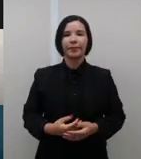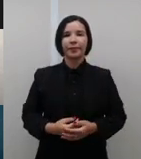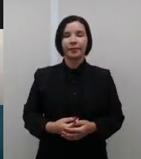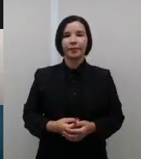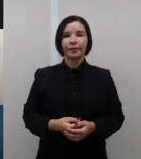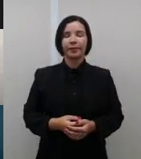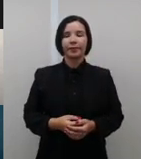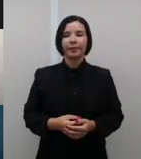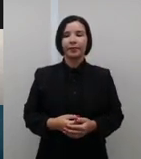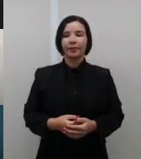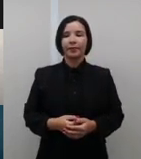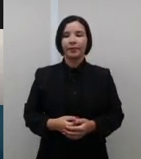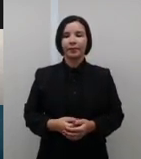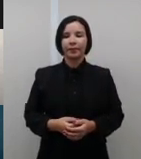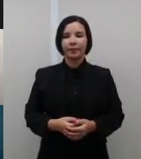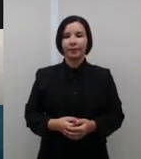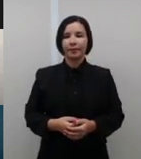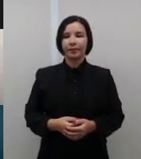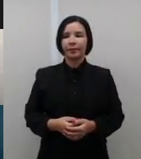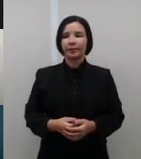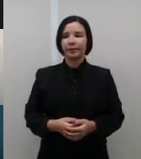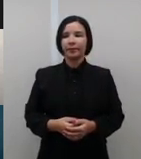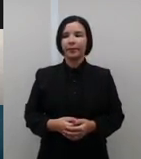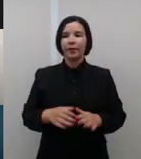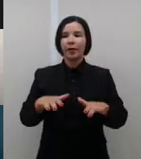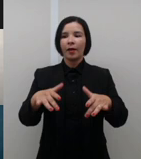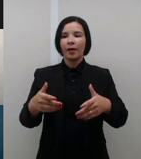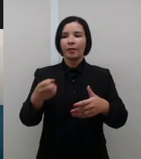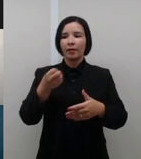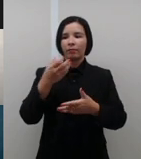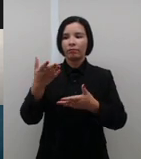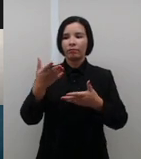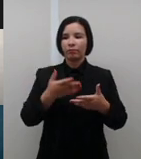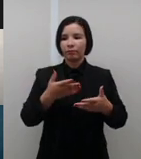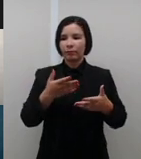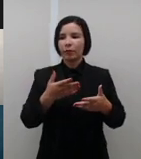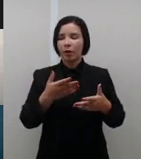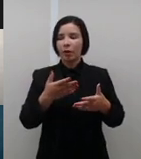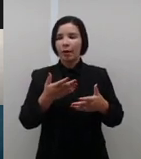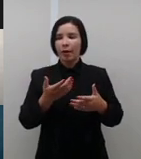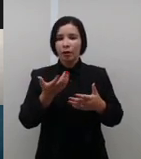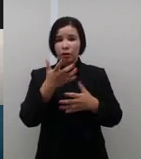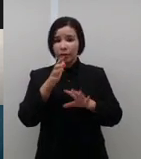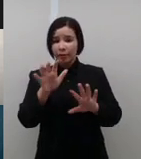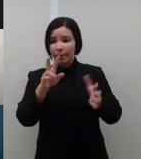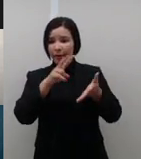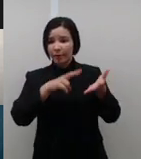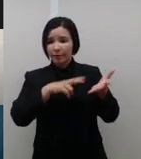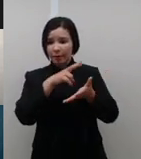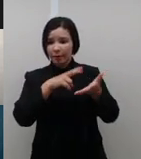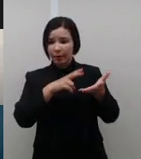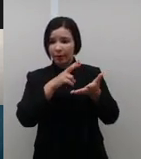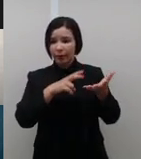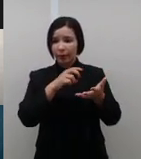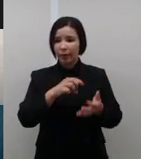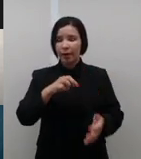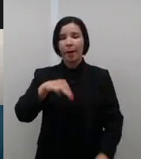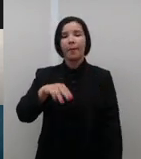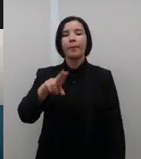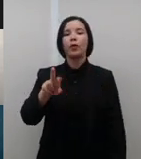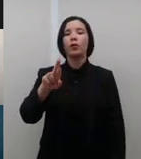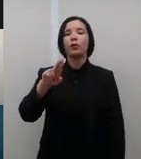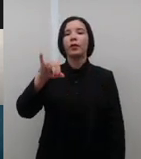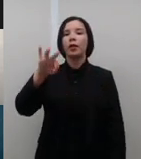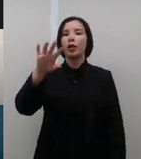Todo mundo conseguiu ainda. Indago ao doutor Murilo se dispensa a leitura. Boa tarde, doutor Murilo. Indago ao doutor Murilo se dispensa a leitura do relatório.